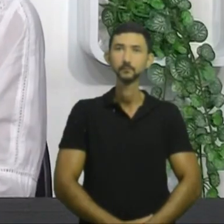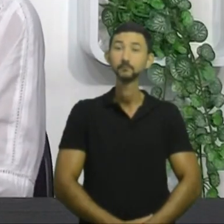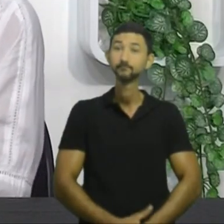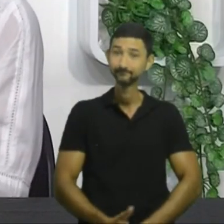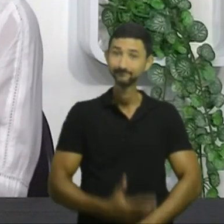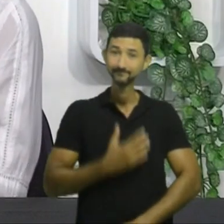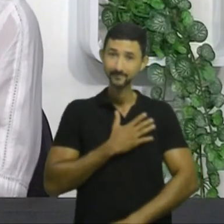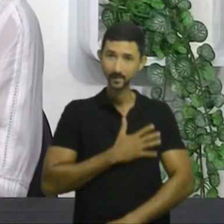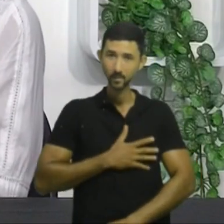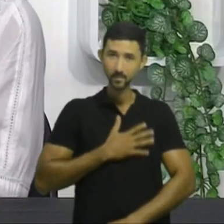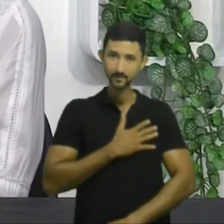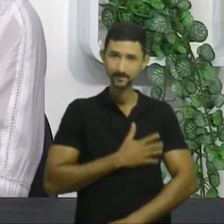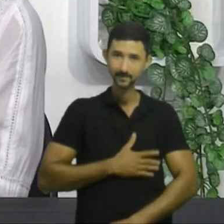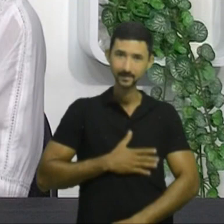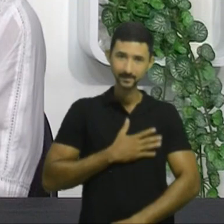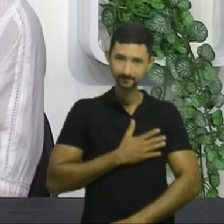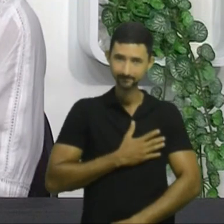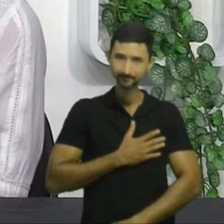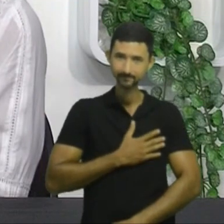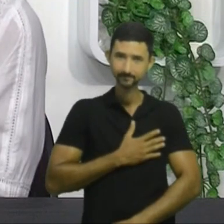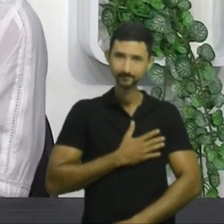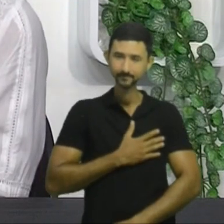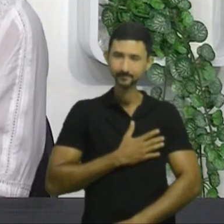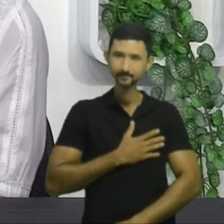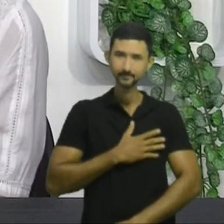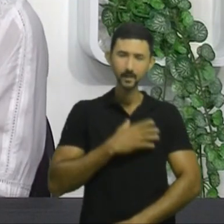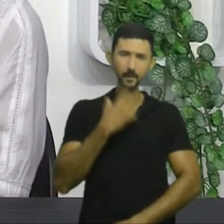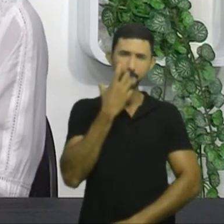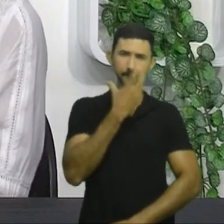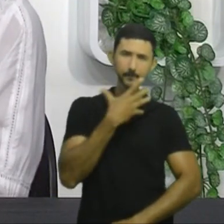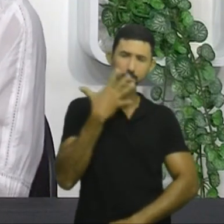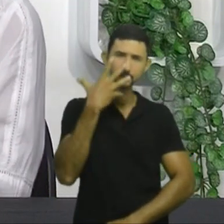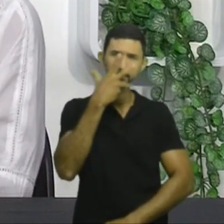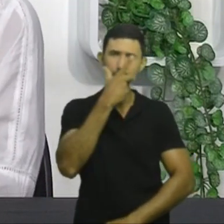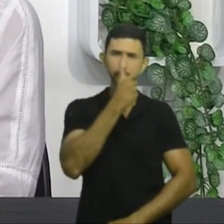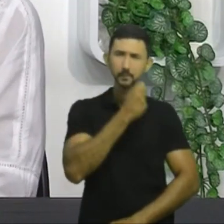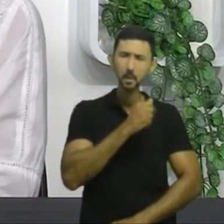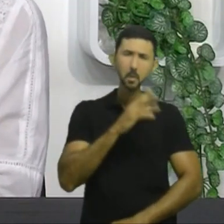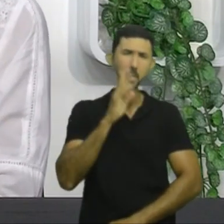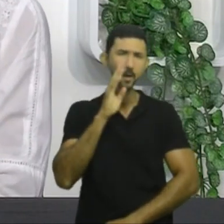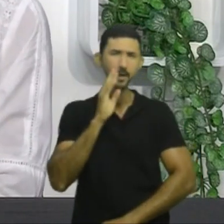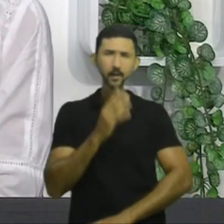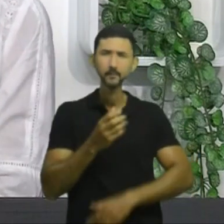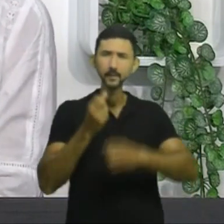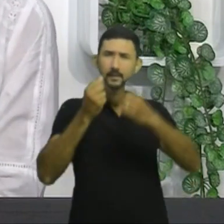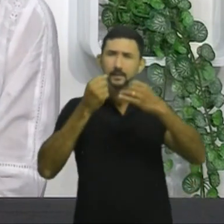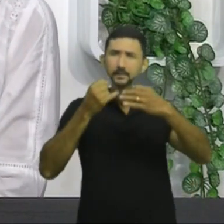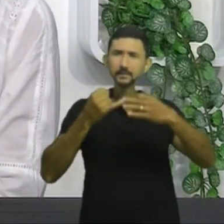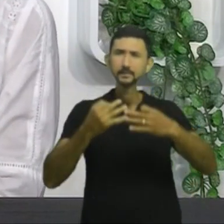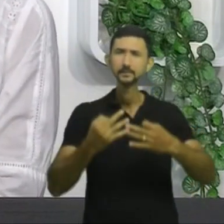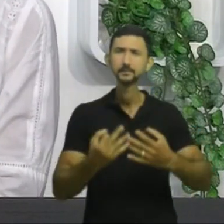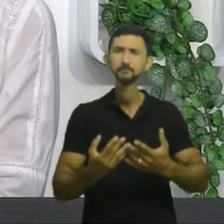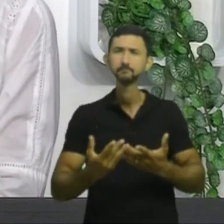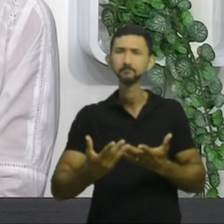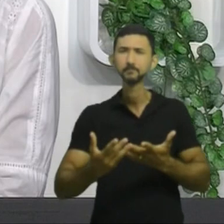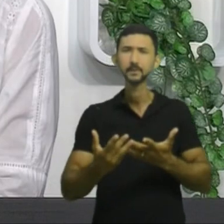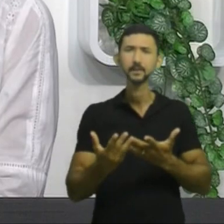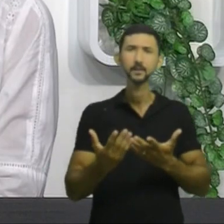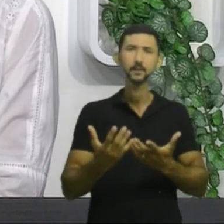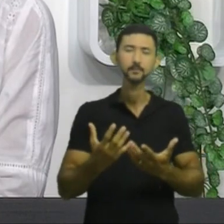E aí, gostaram? Eu amo essa música. Eu amo porque ela fala e deixa a